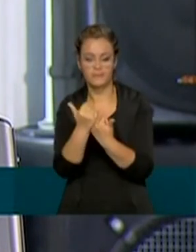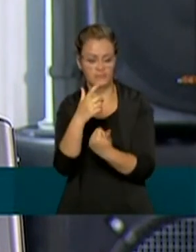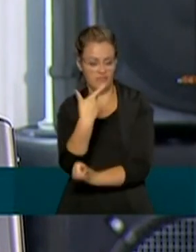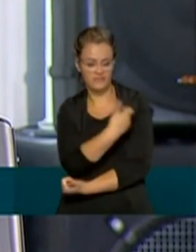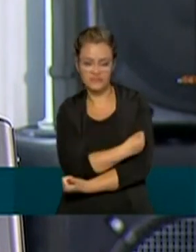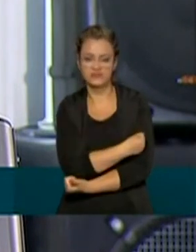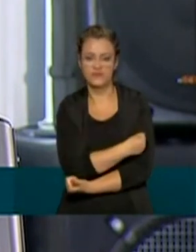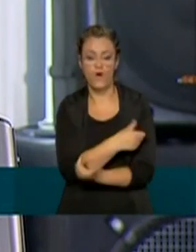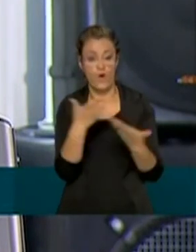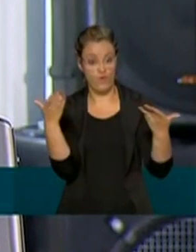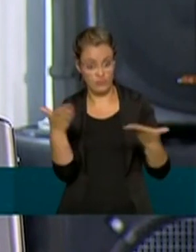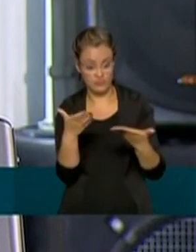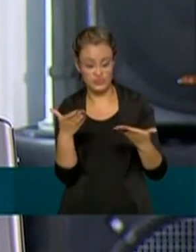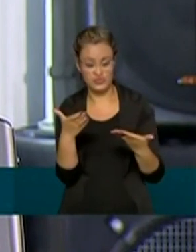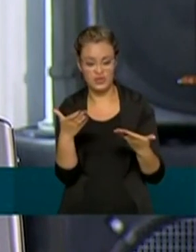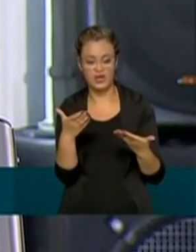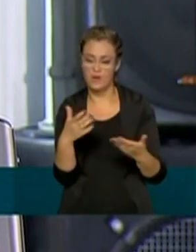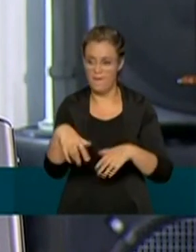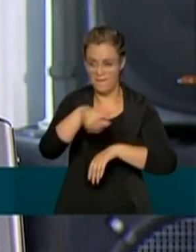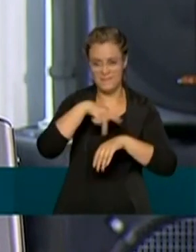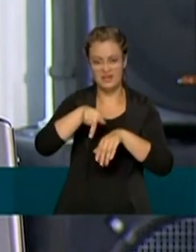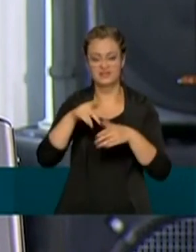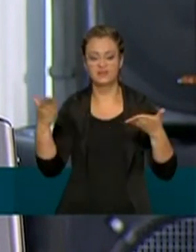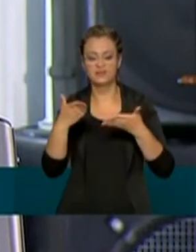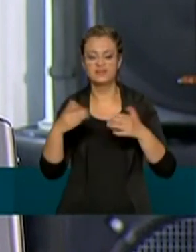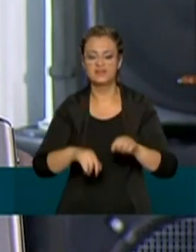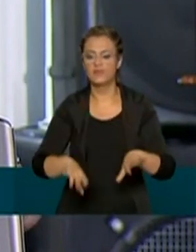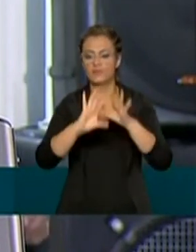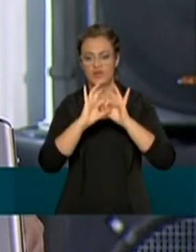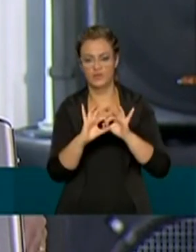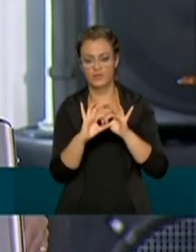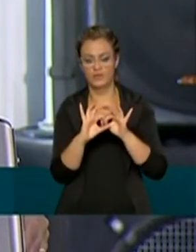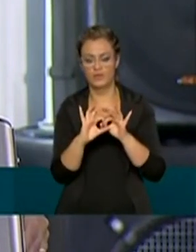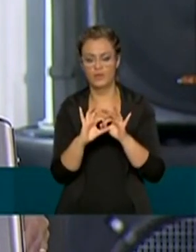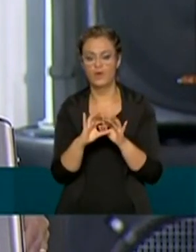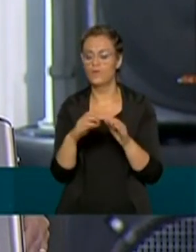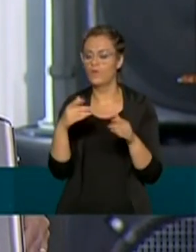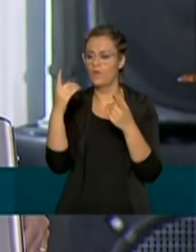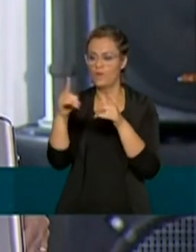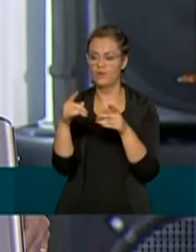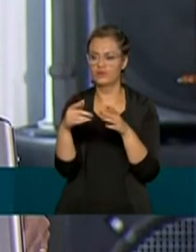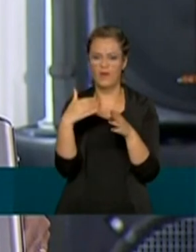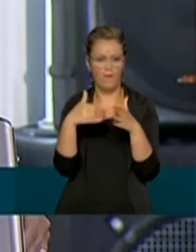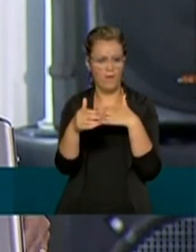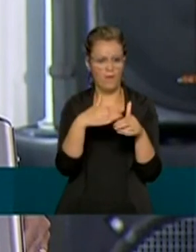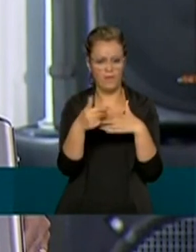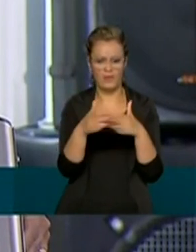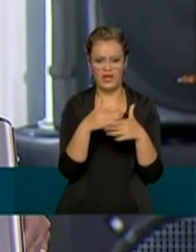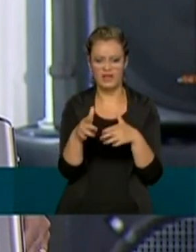vacinação. Hoje, o país precisa estar unido contra qualquer tipo de iniciativa